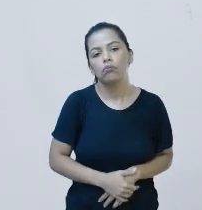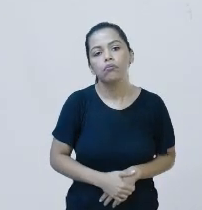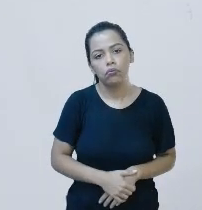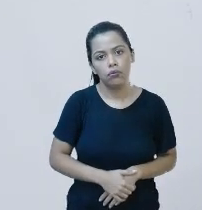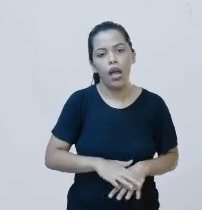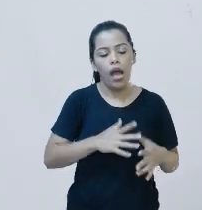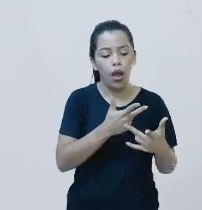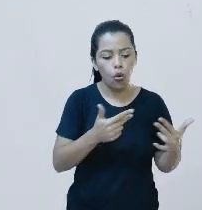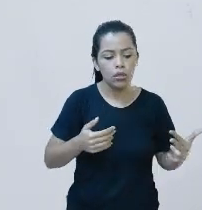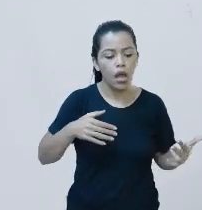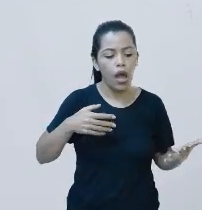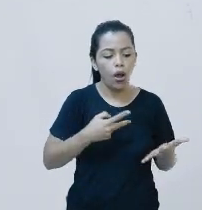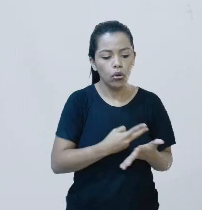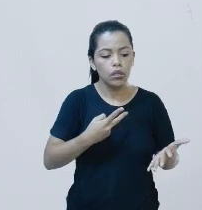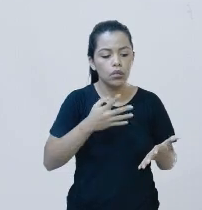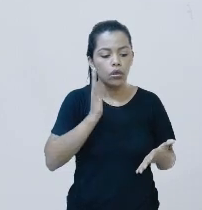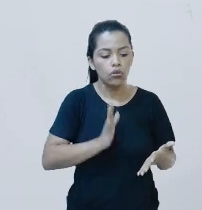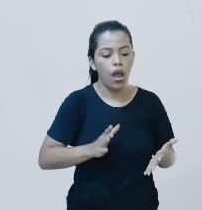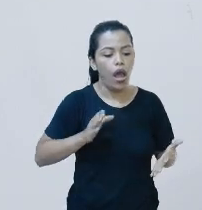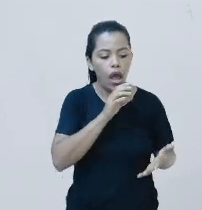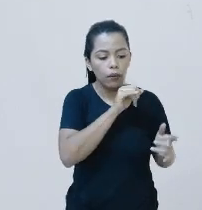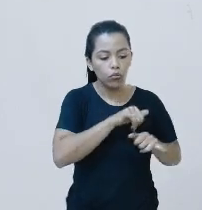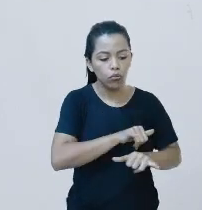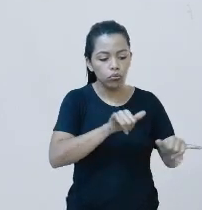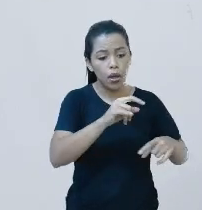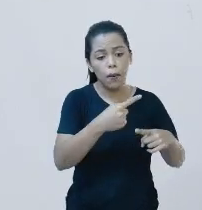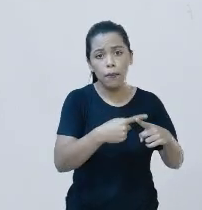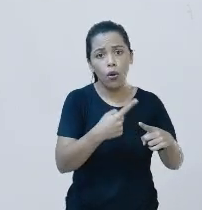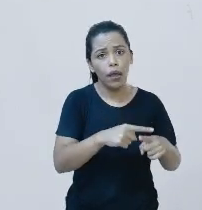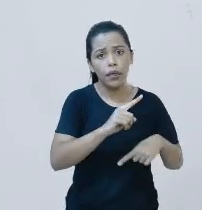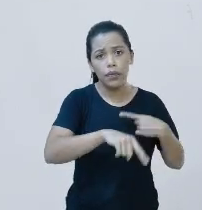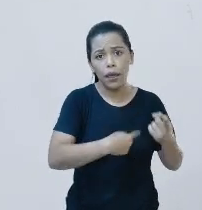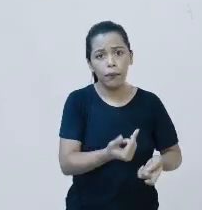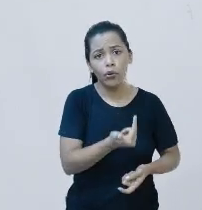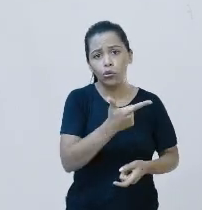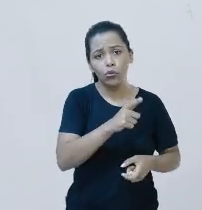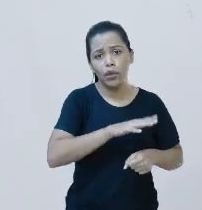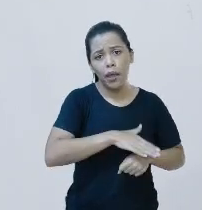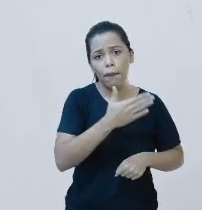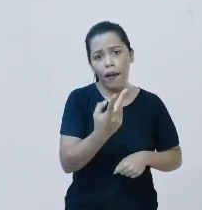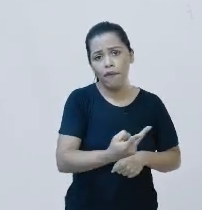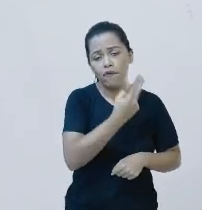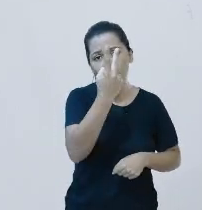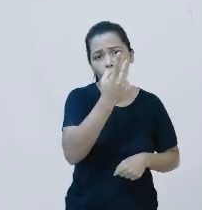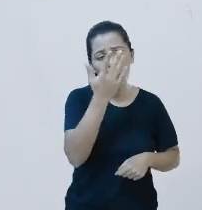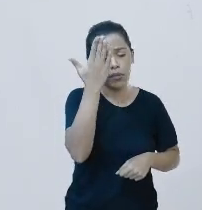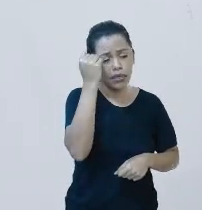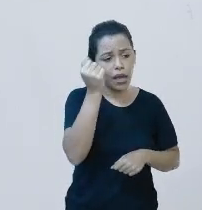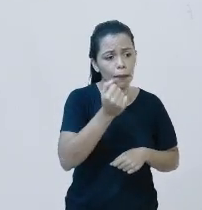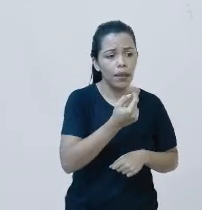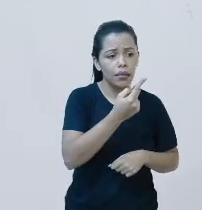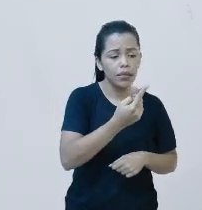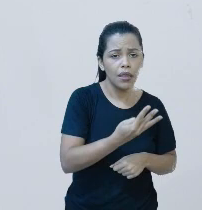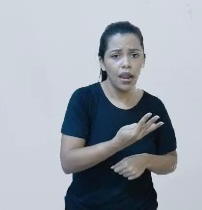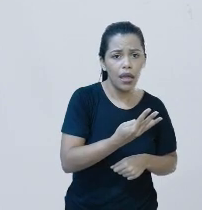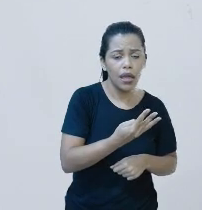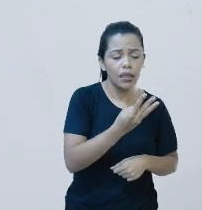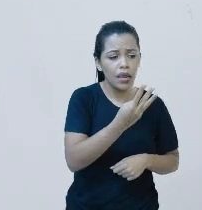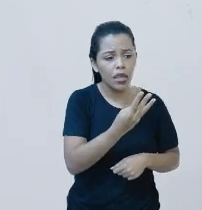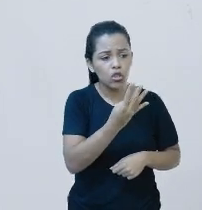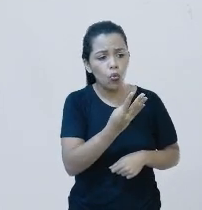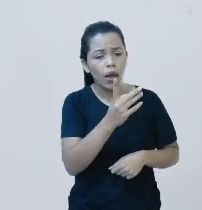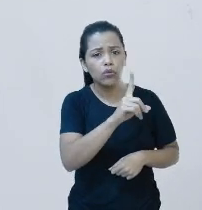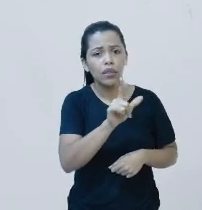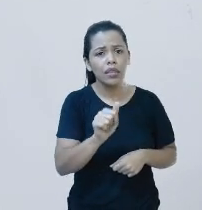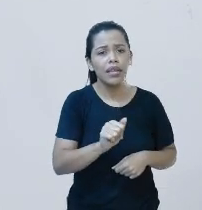foi noticiado, porque senão não vai ter mais utilidade para as pessoas saberem daqui a 3, 4 dias o que aconteceu hoje, que